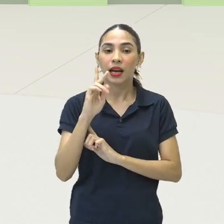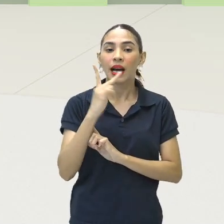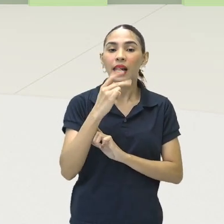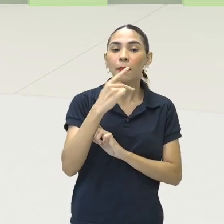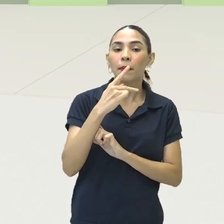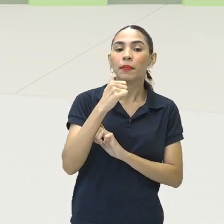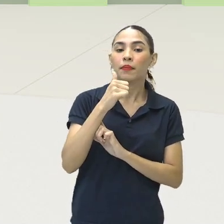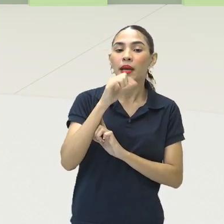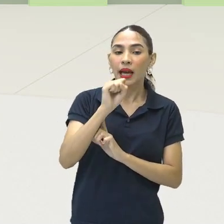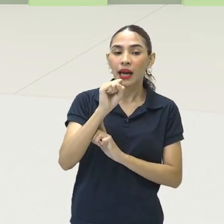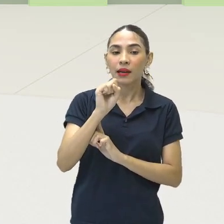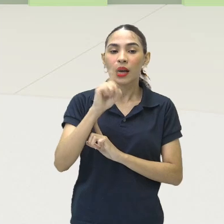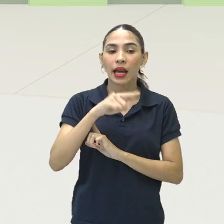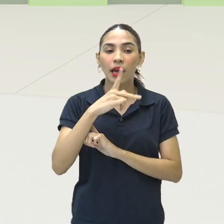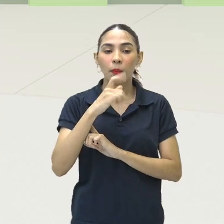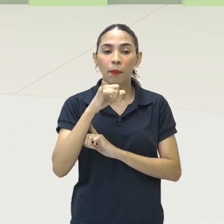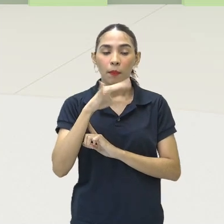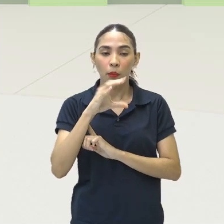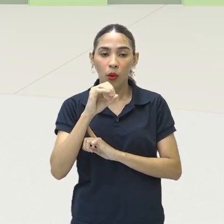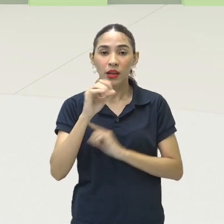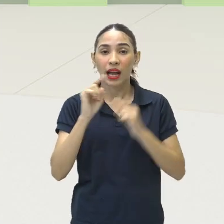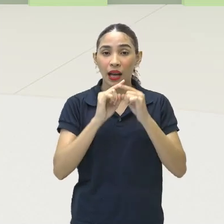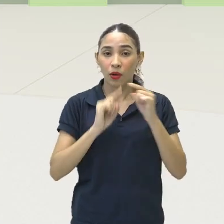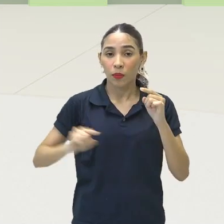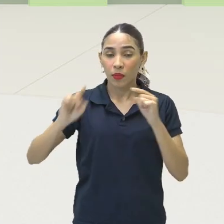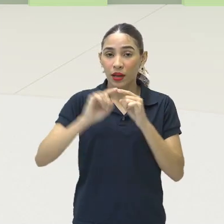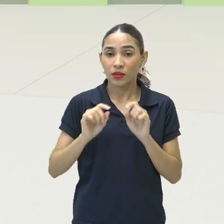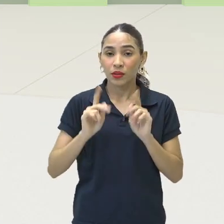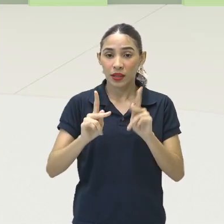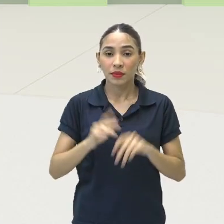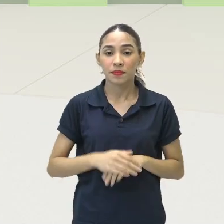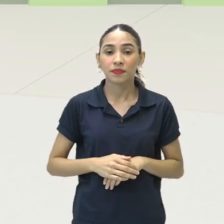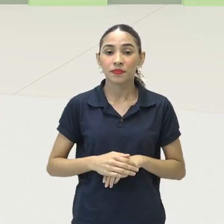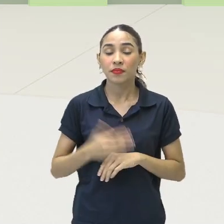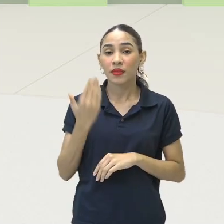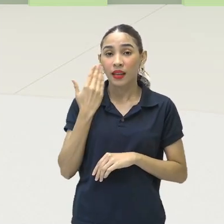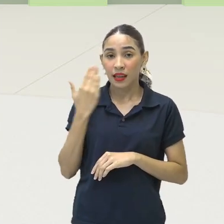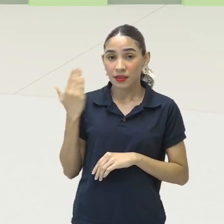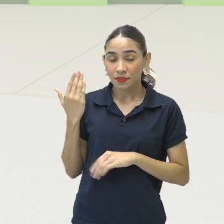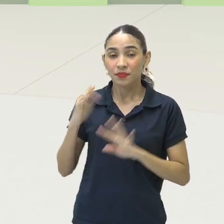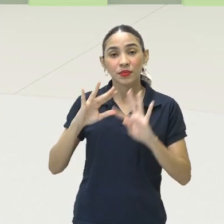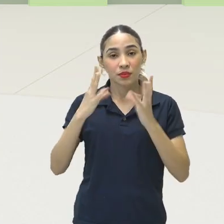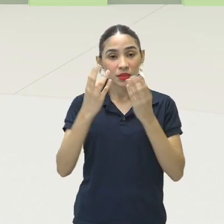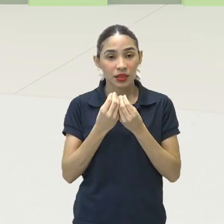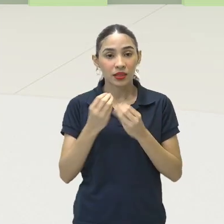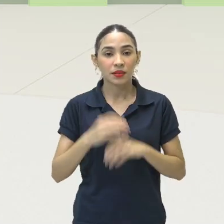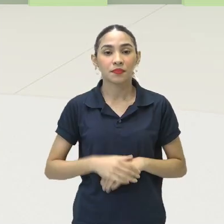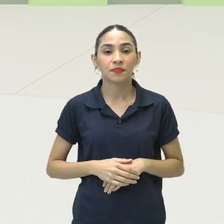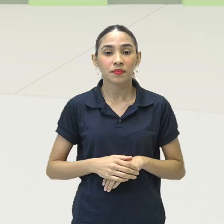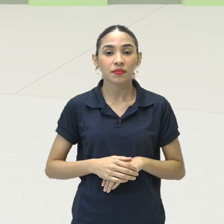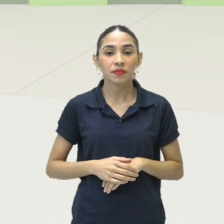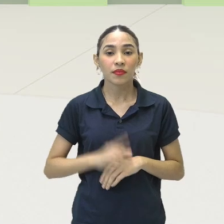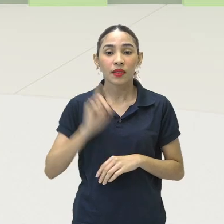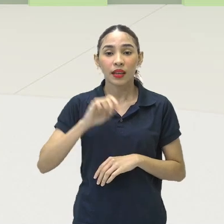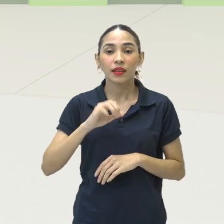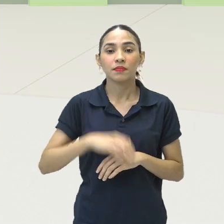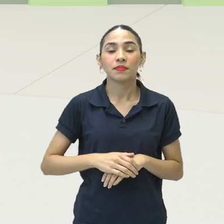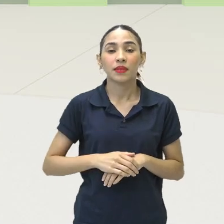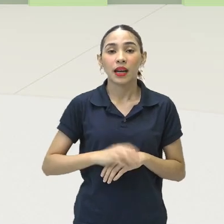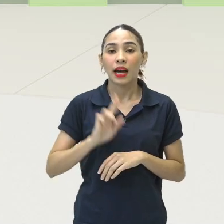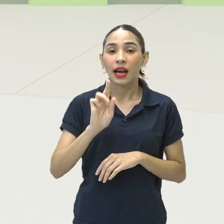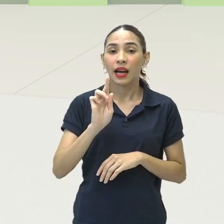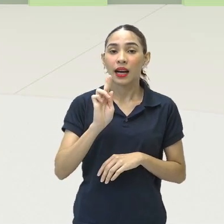os policíclicos aromáticos. Certo? Que é esse composto aqui. Esses são os HPAs. Então,